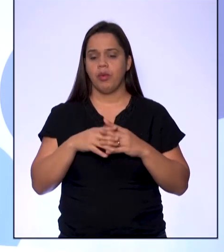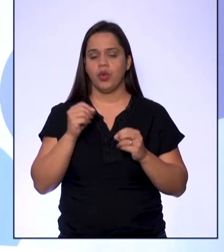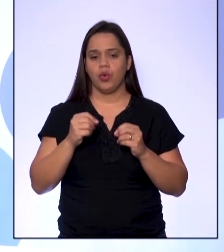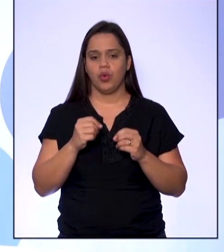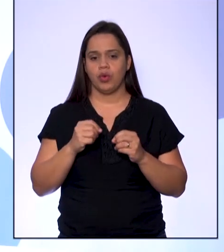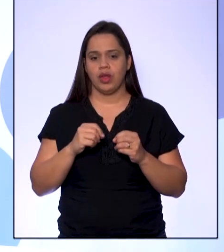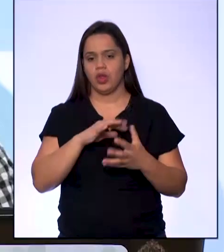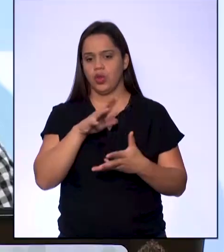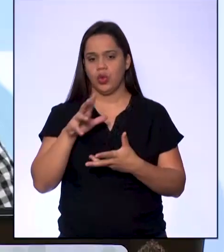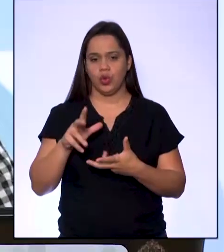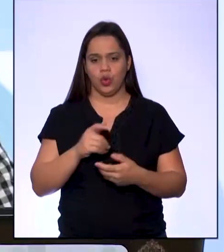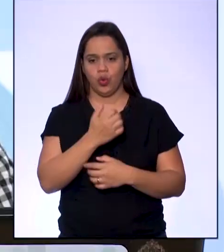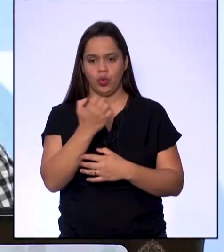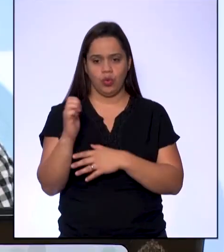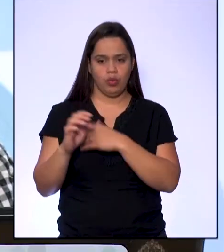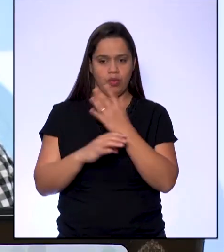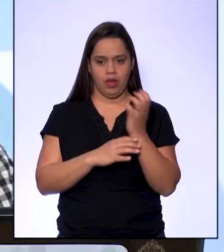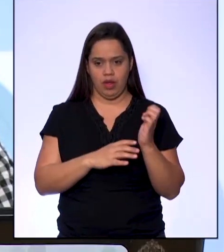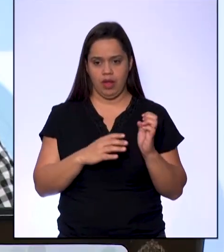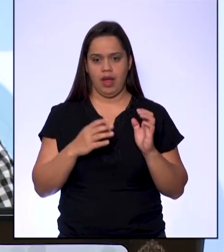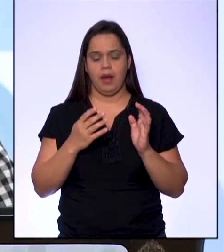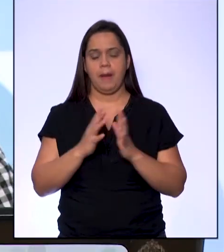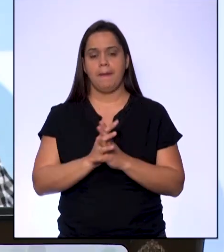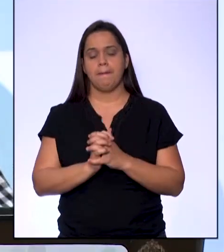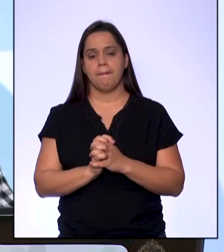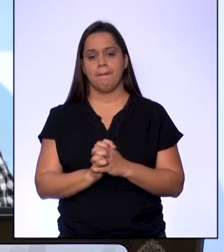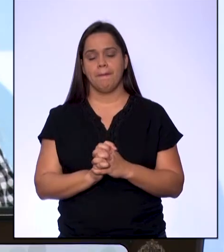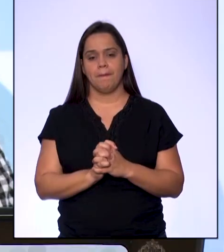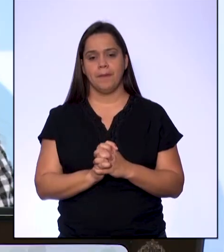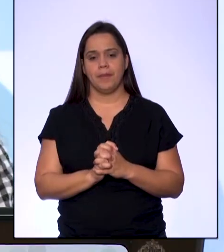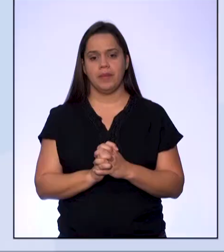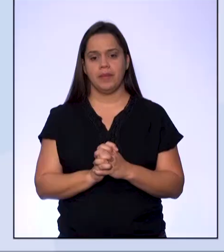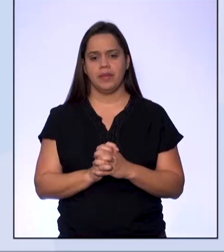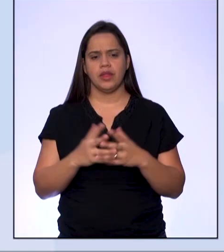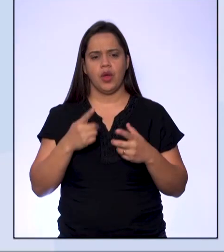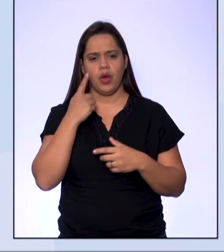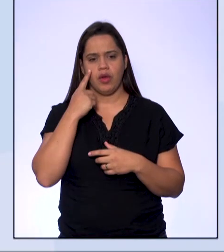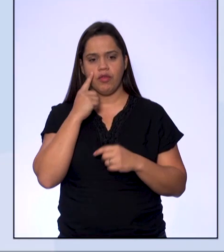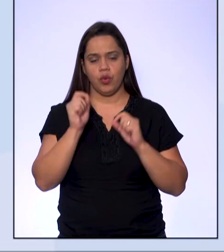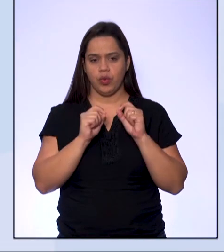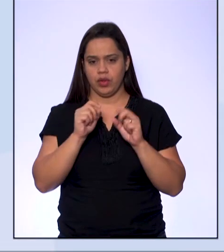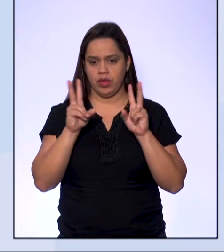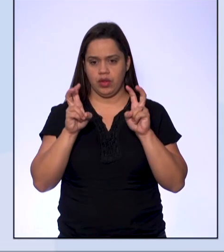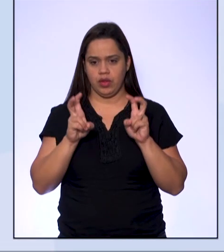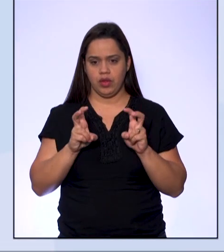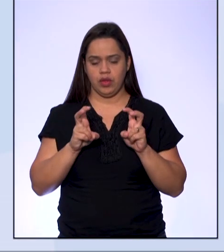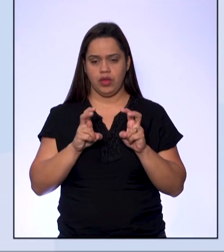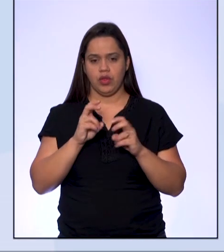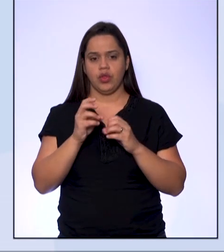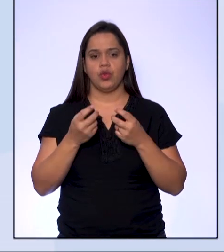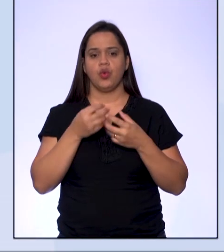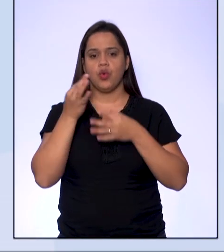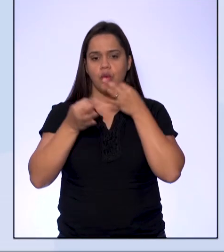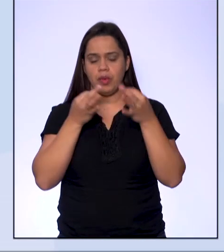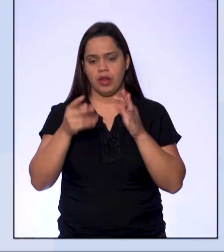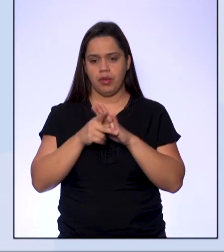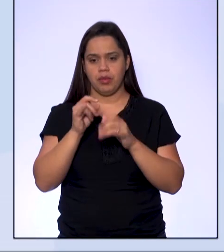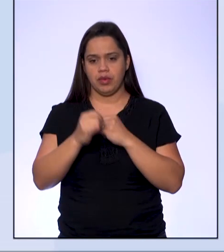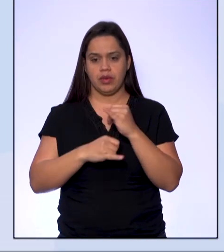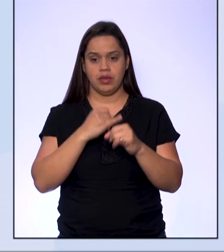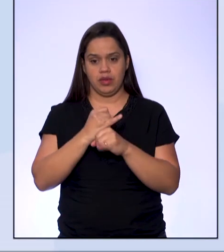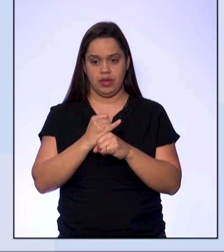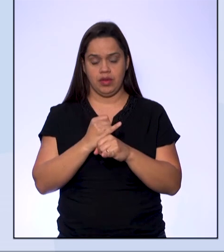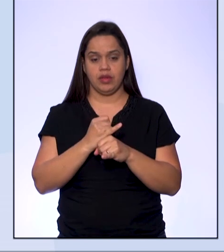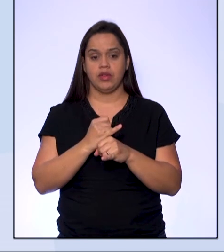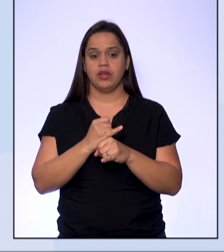muito nisso. Muito bem. Agora observe o enunciado do comentário na internet. Agora nós